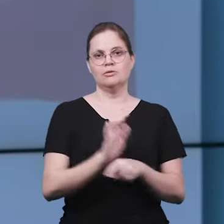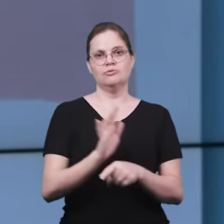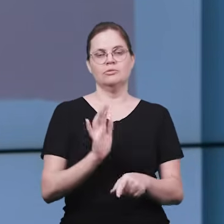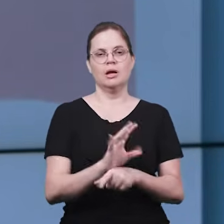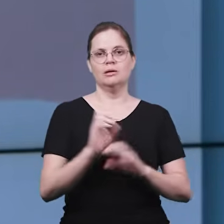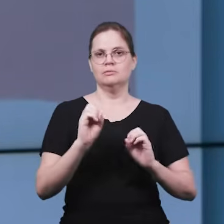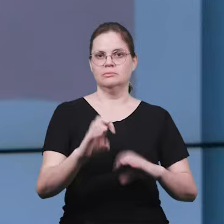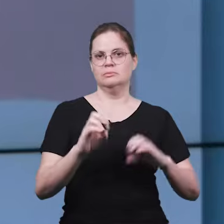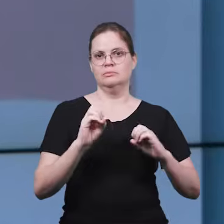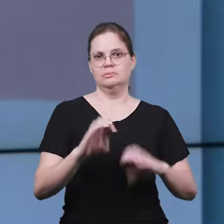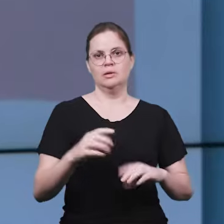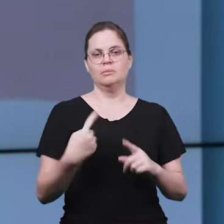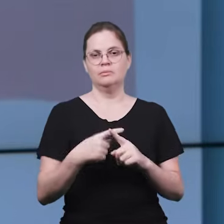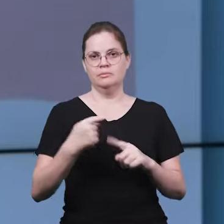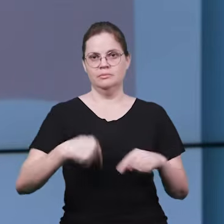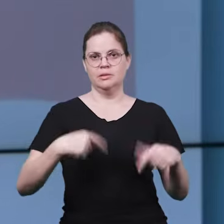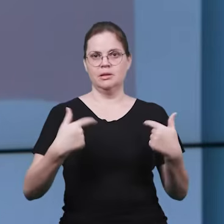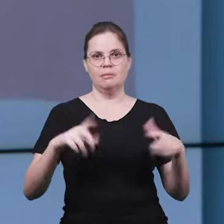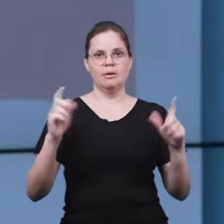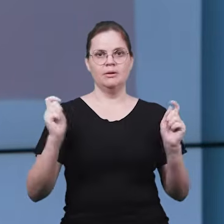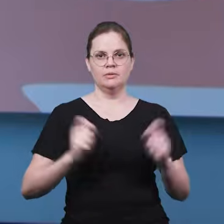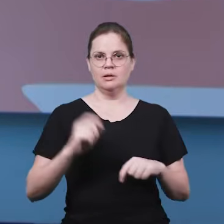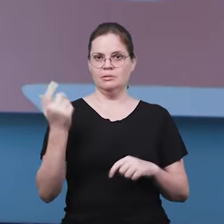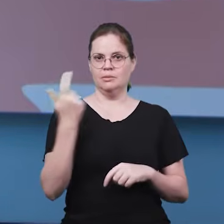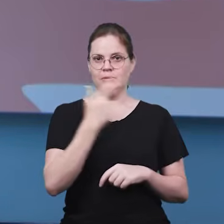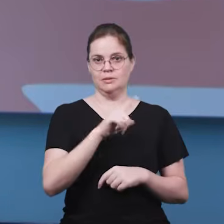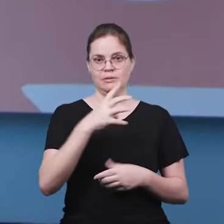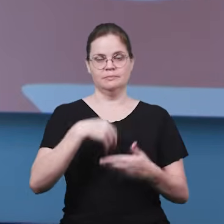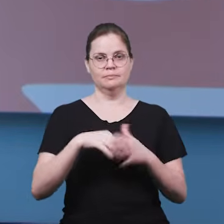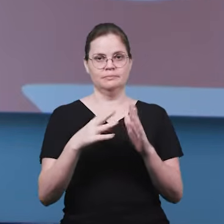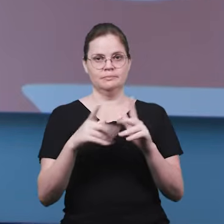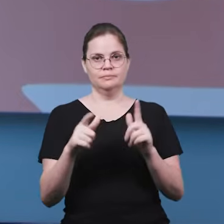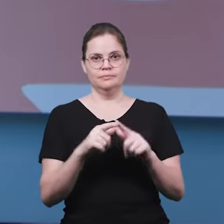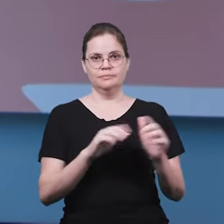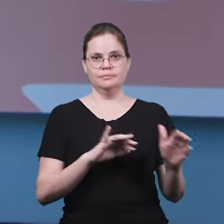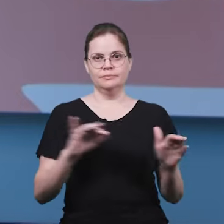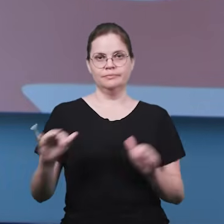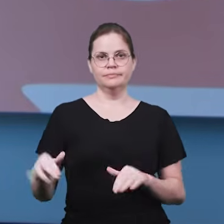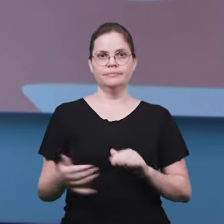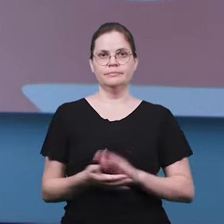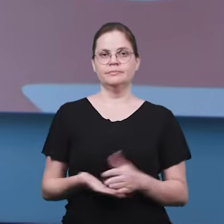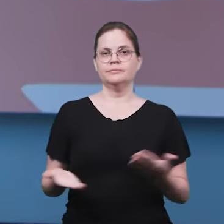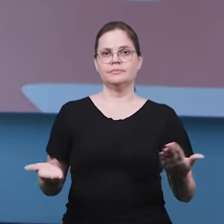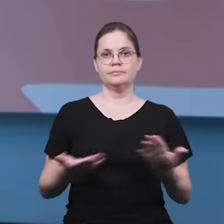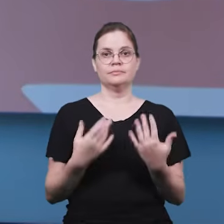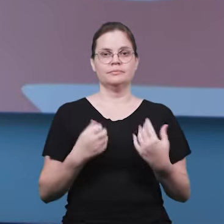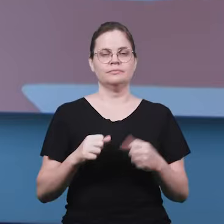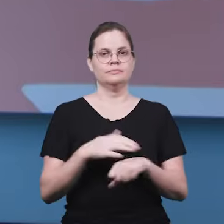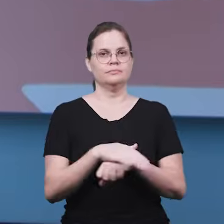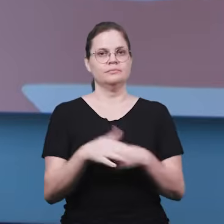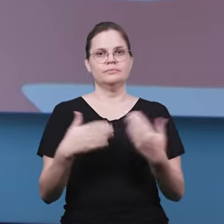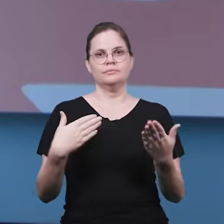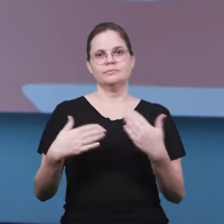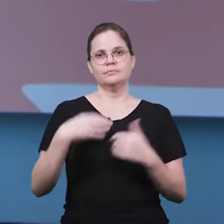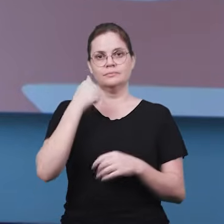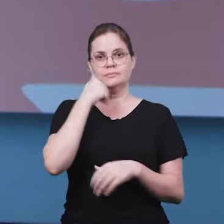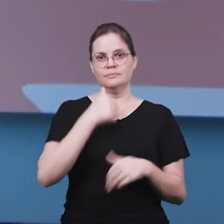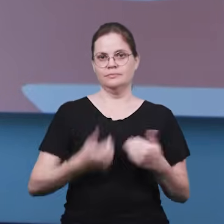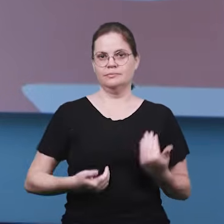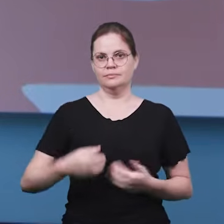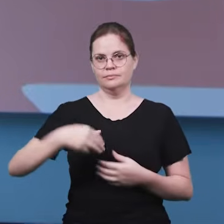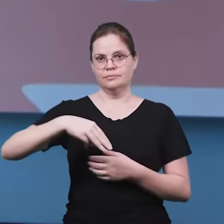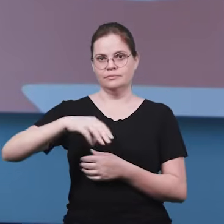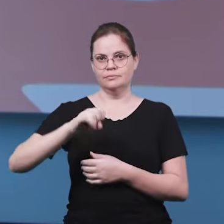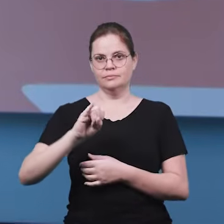que este trabalho aconteça. Vamos então falar com a nossa irmã Miriam. Miriam,